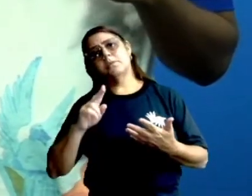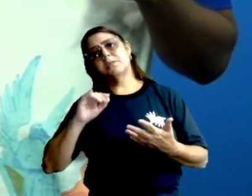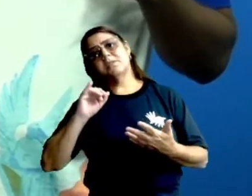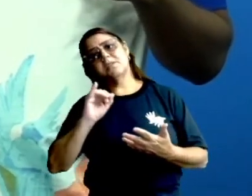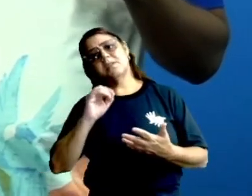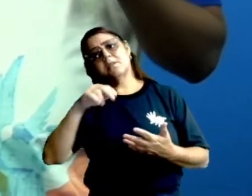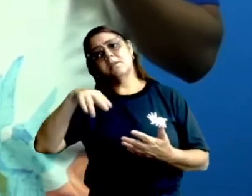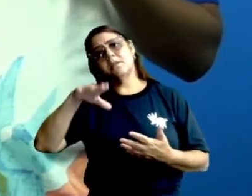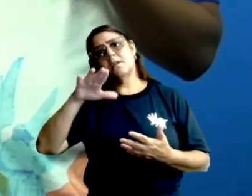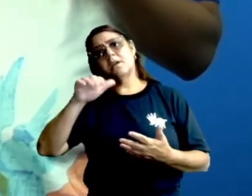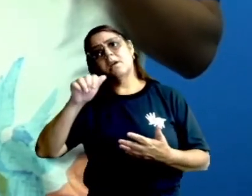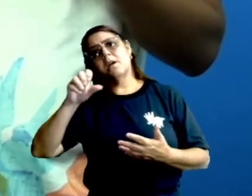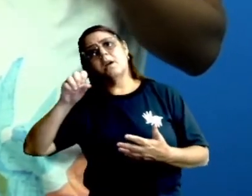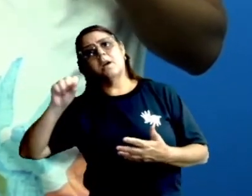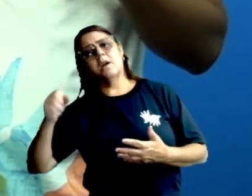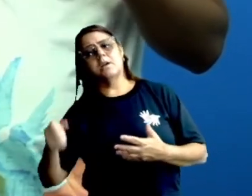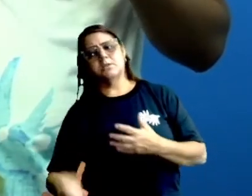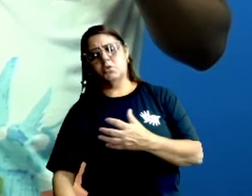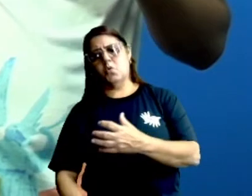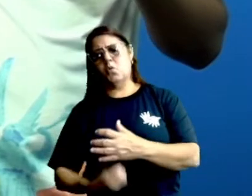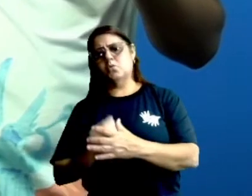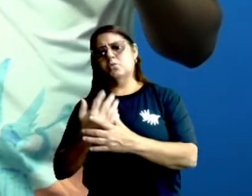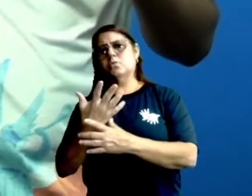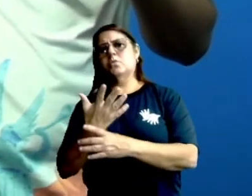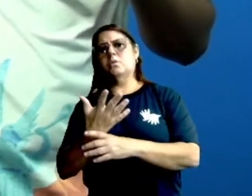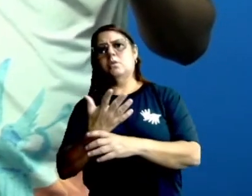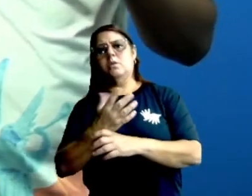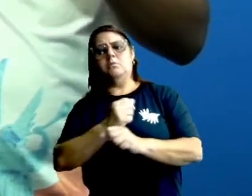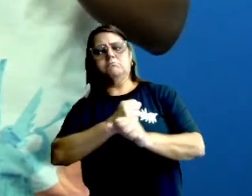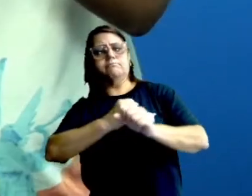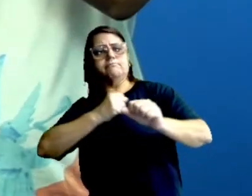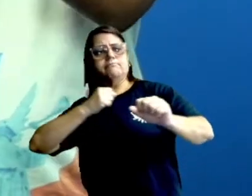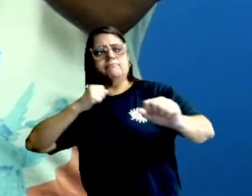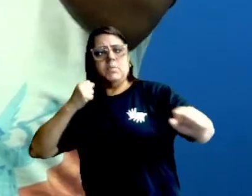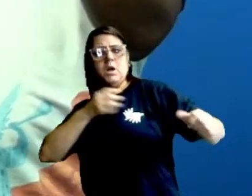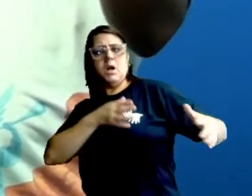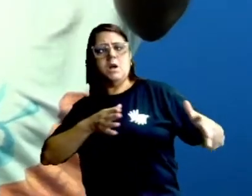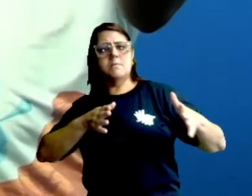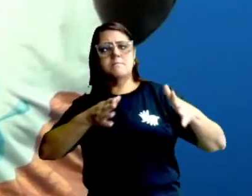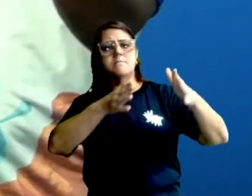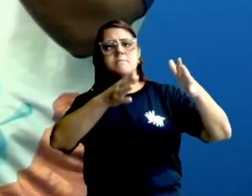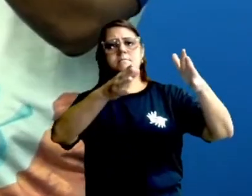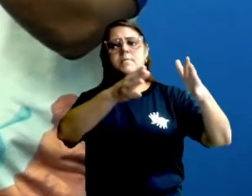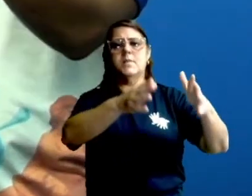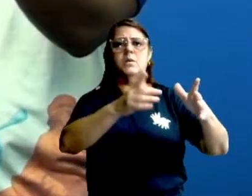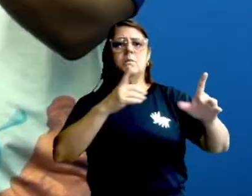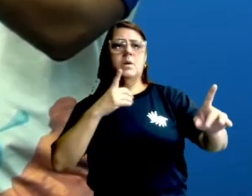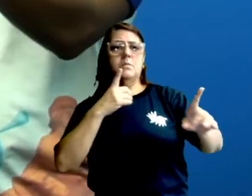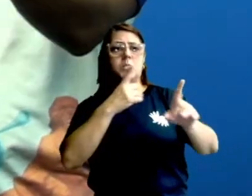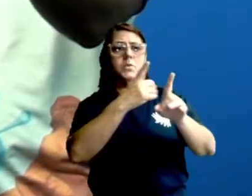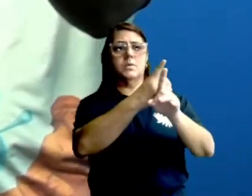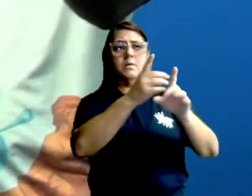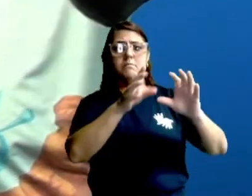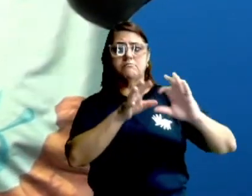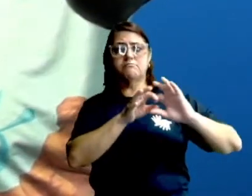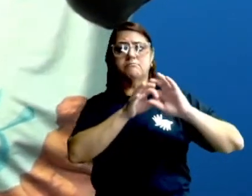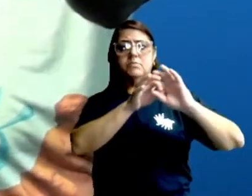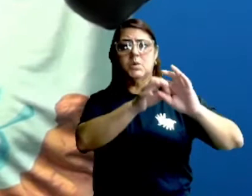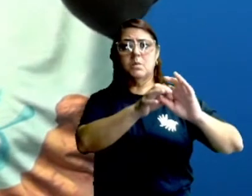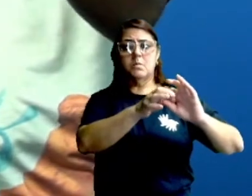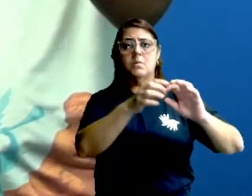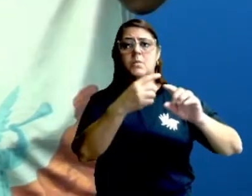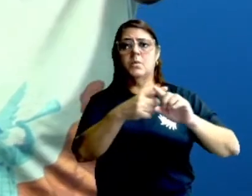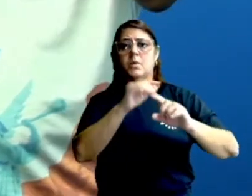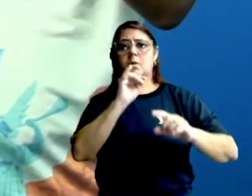eles construíram grandes extensões de estradas para poder ligar o reino inca, que era muito